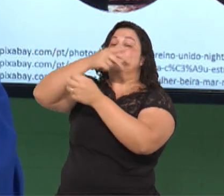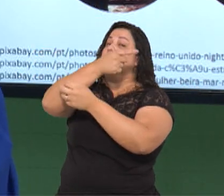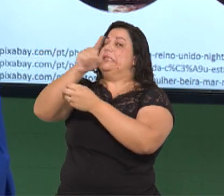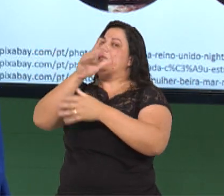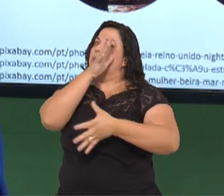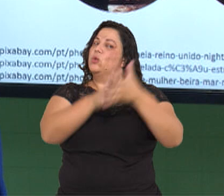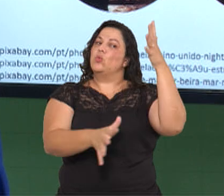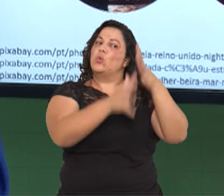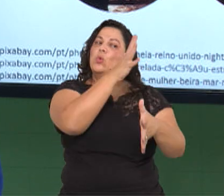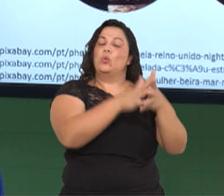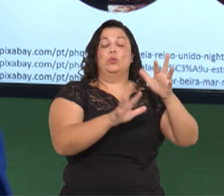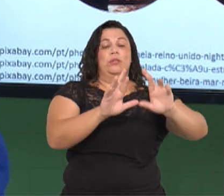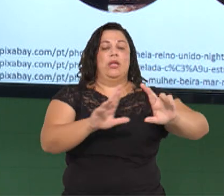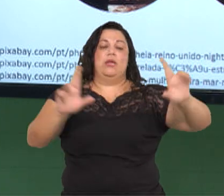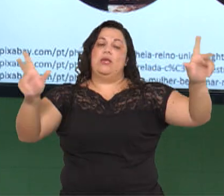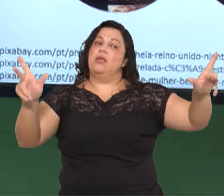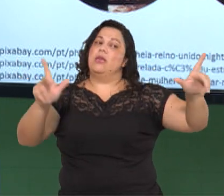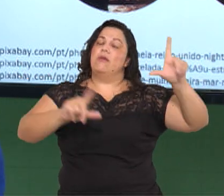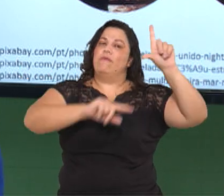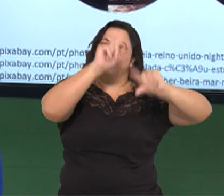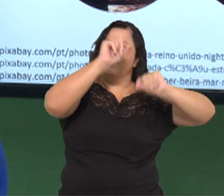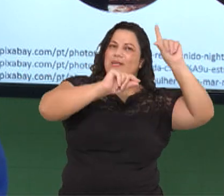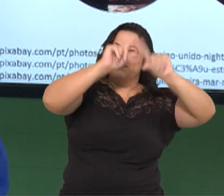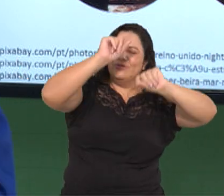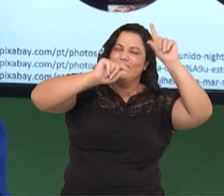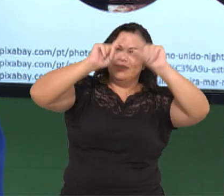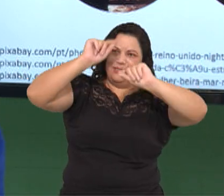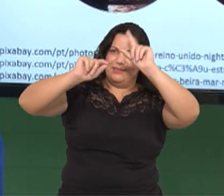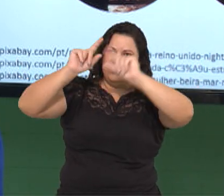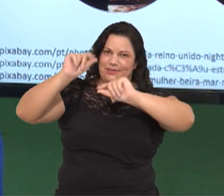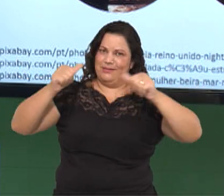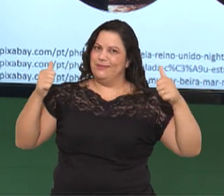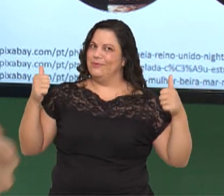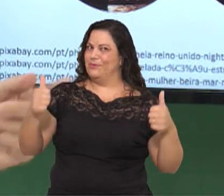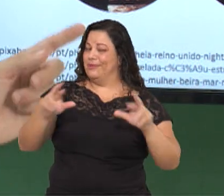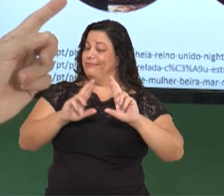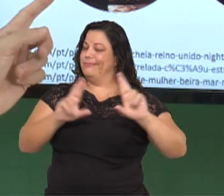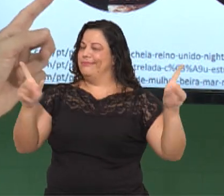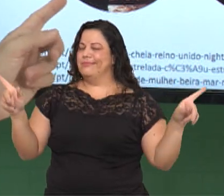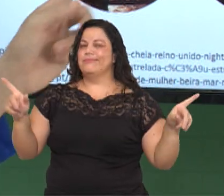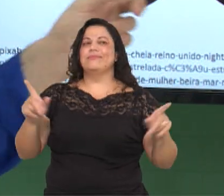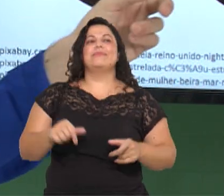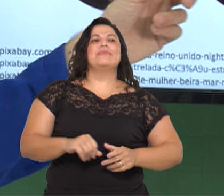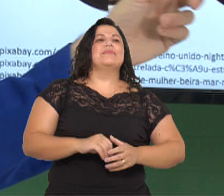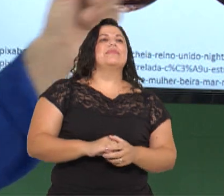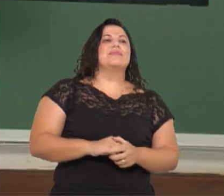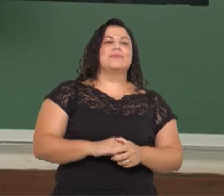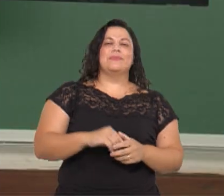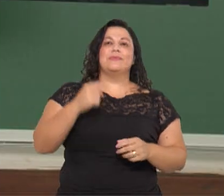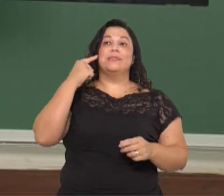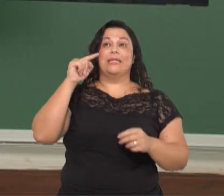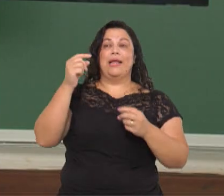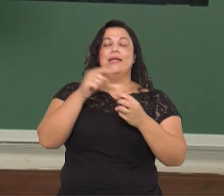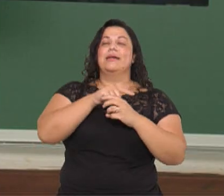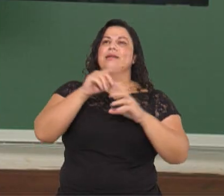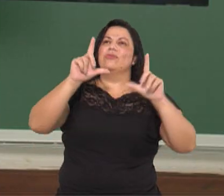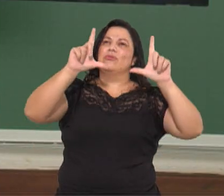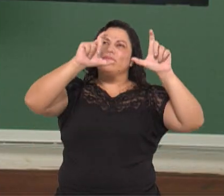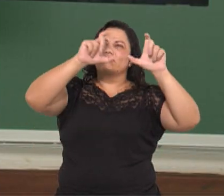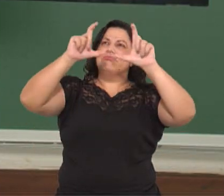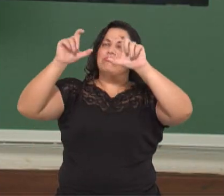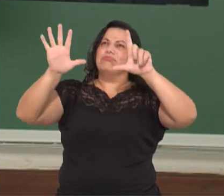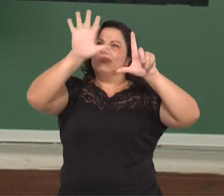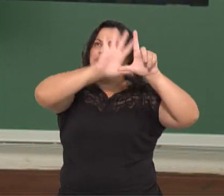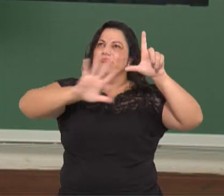estudado, apurado, a gente sabe diferenciar alguns planetas de estrelas. E aqui eu trouxe essas imagens